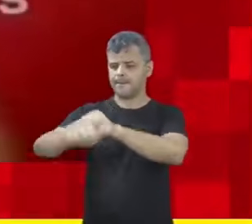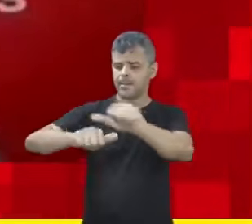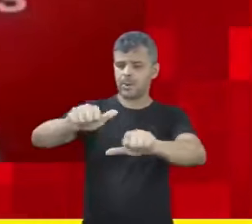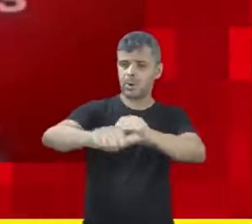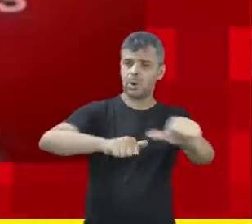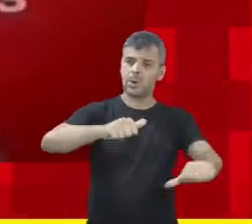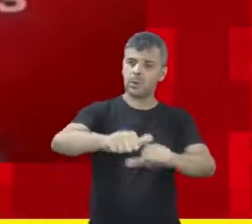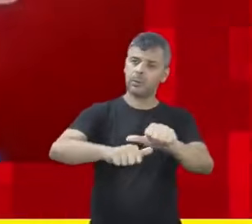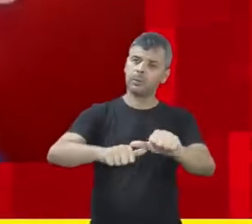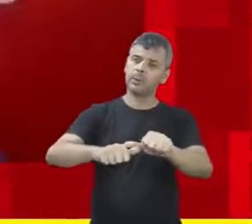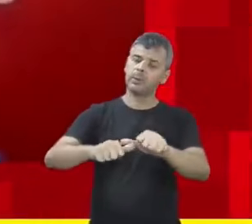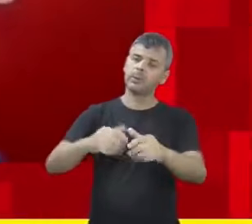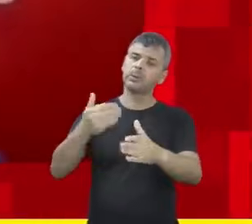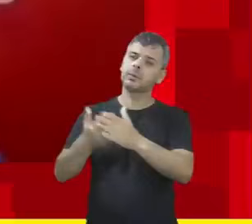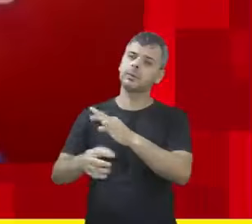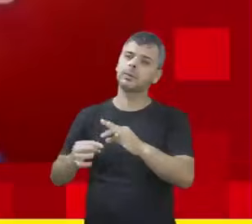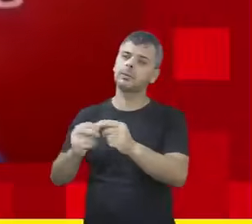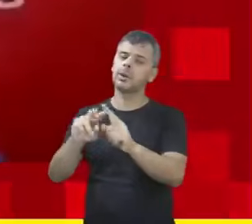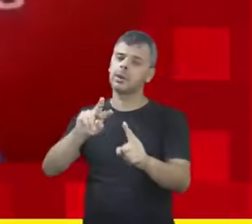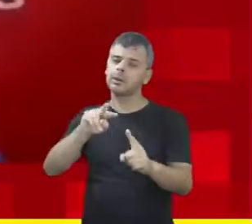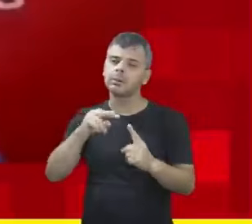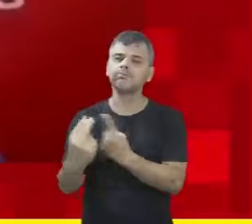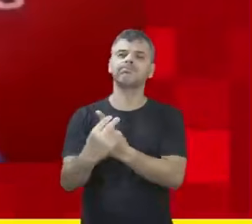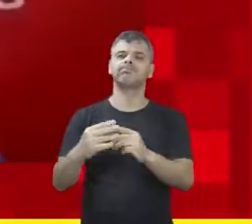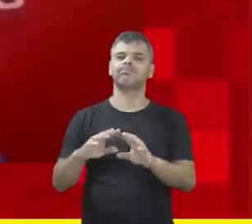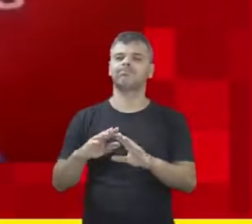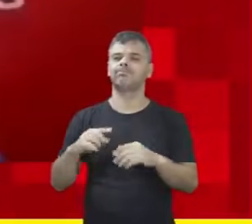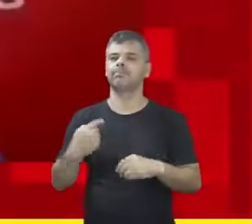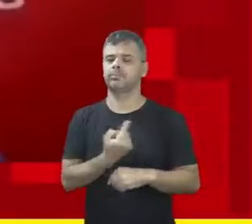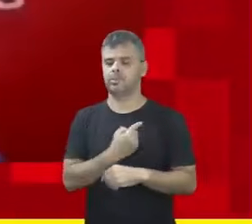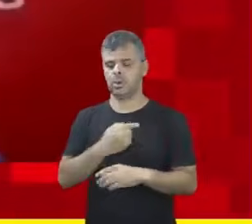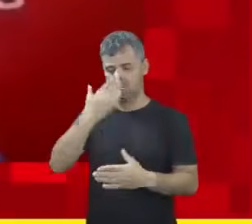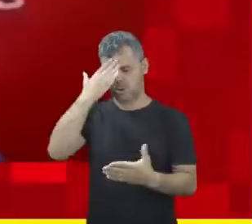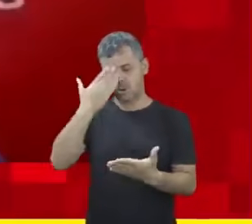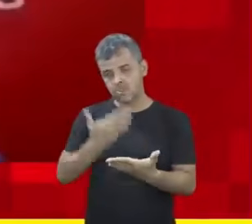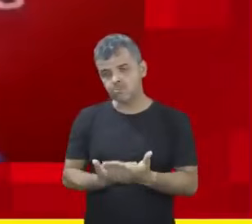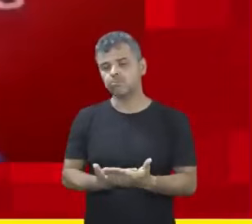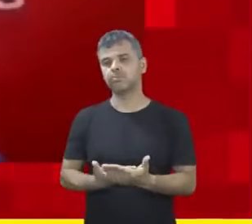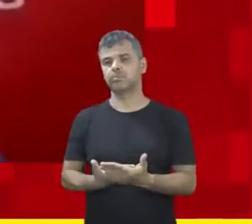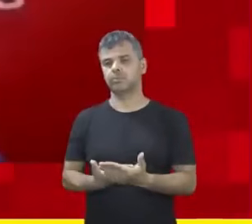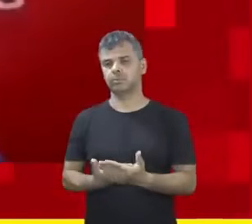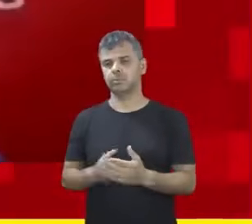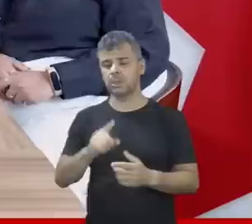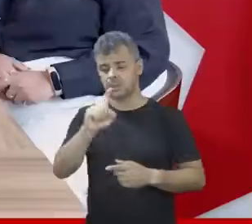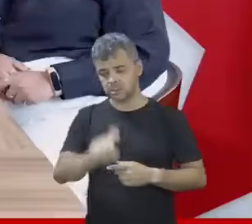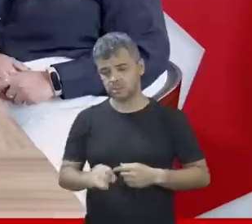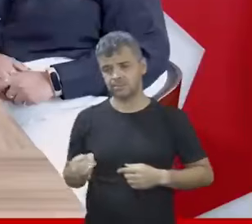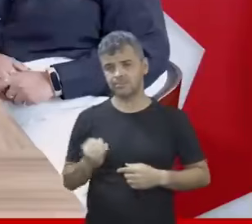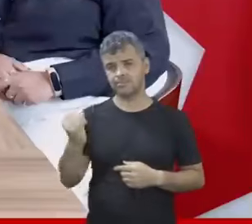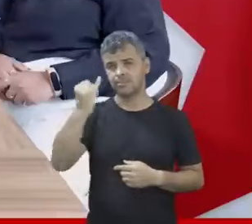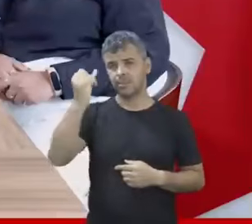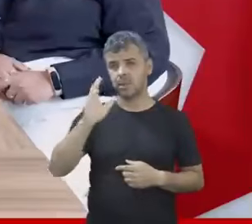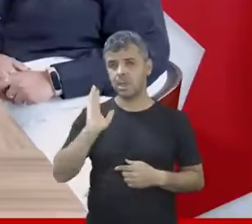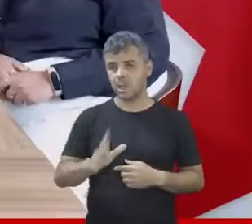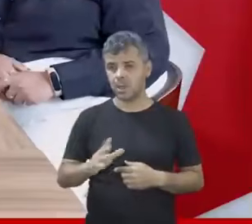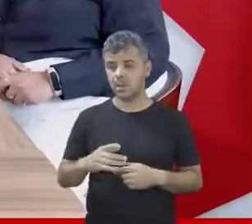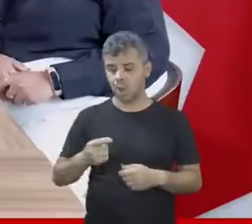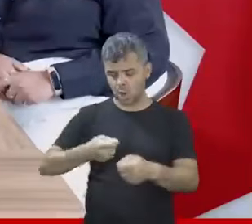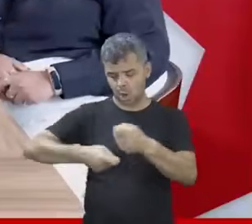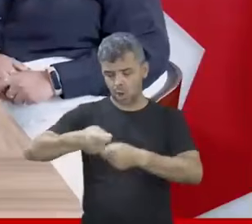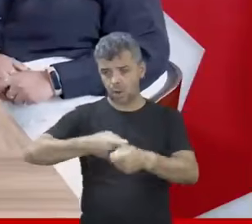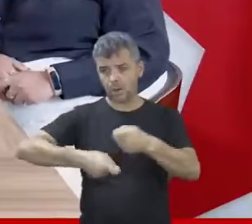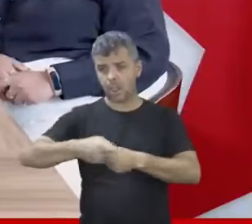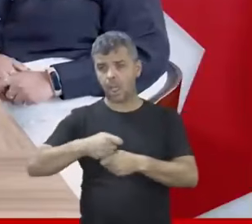e a gente precisa de uma nova perspectiva, e eu acredito que seja muito importante. E já para a nossa economia, eu acho